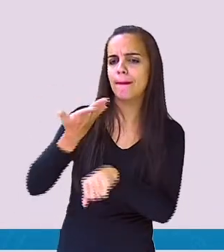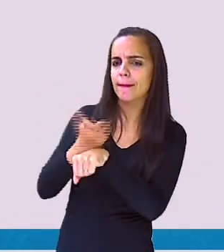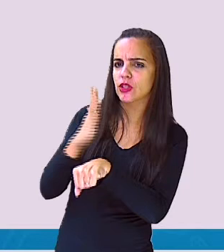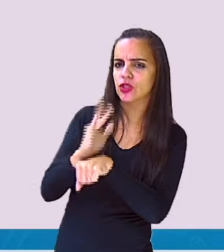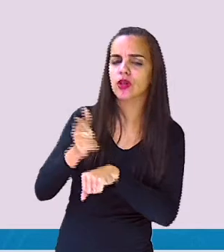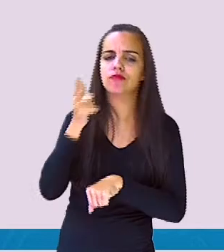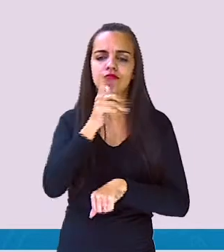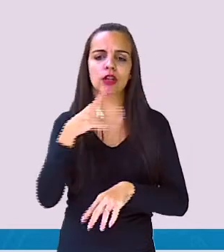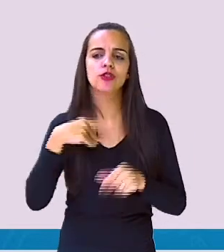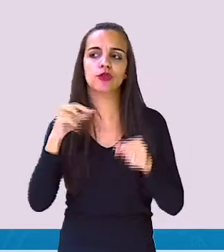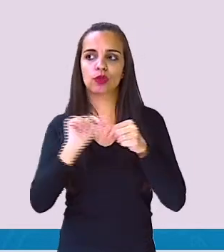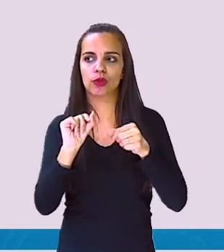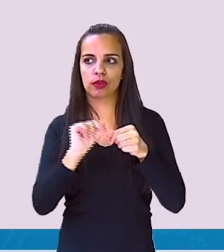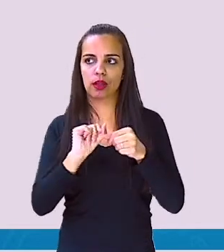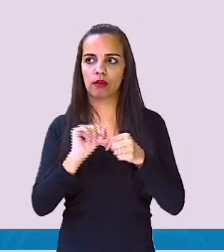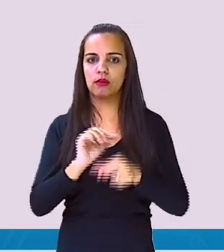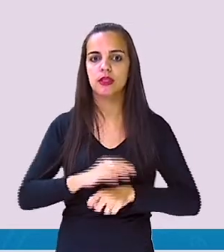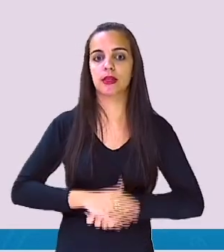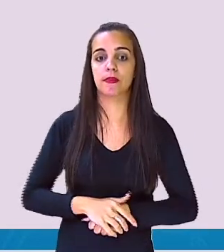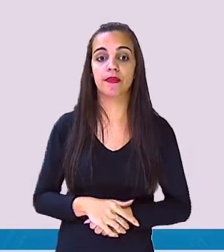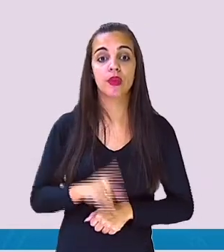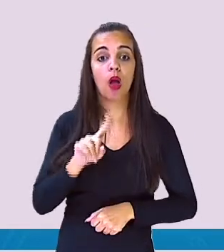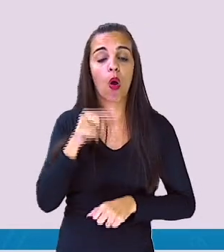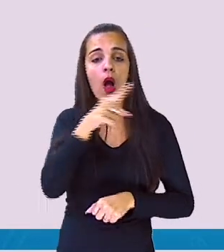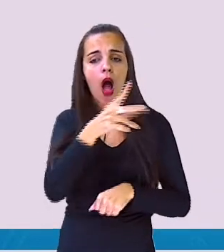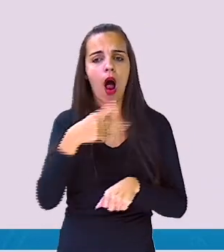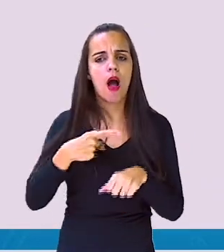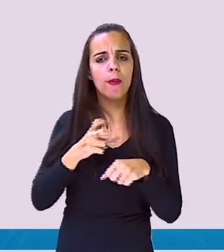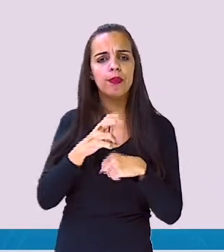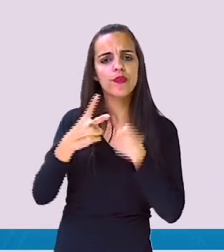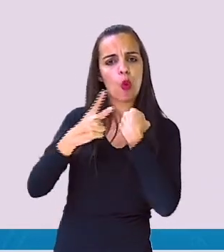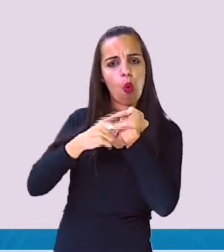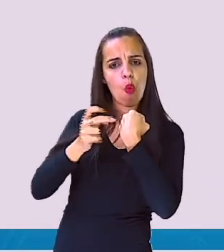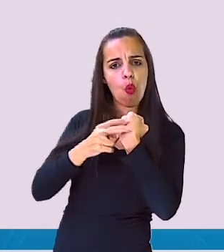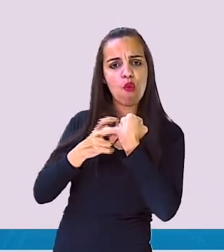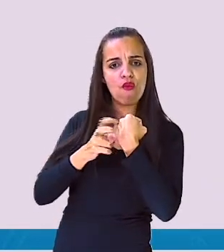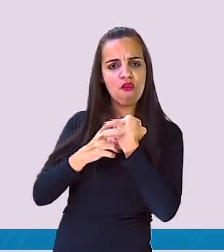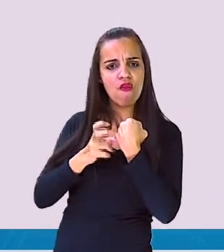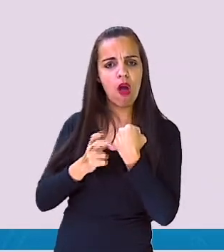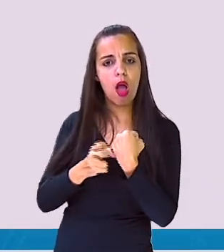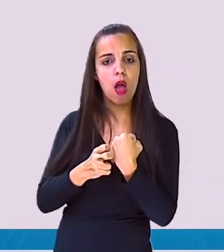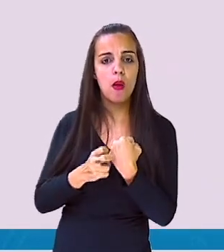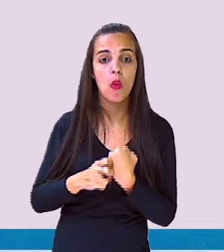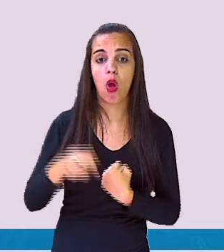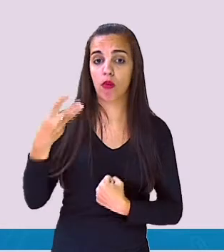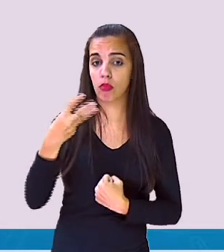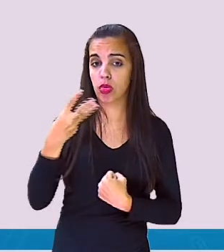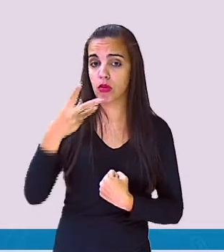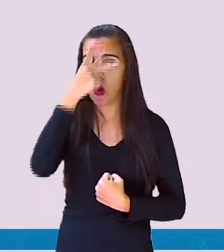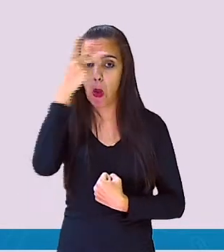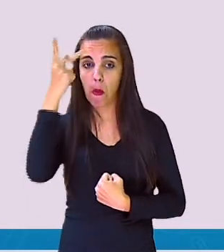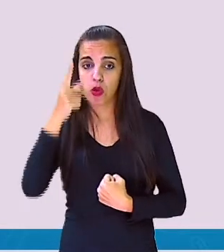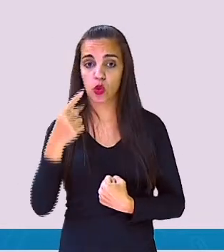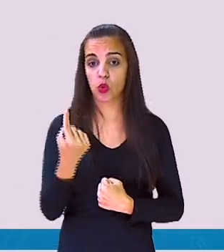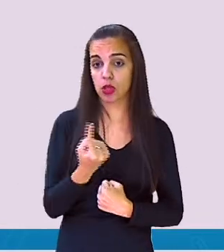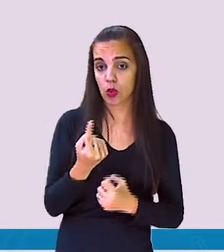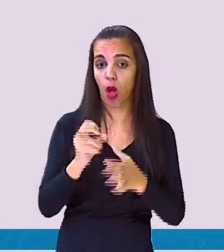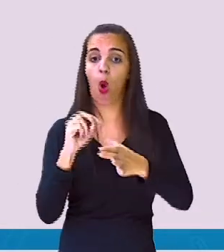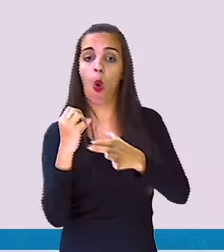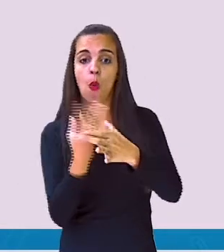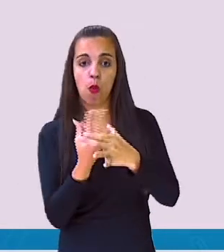ação, ok, pessoal? E vamos lá, ó, o verbo está na terceira pessoa do singular ou do plural